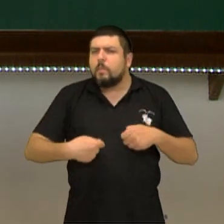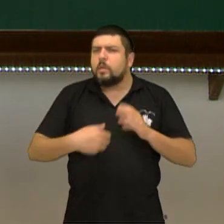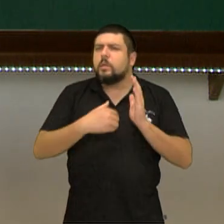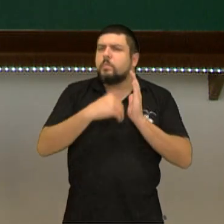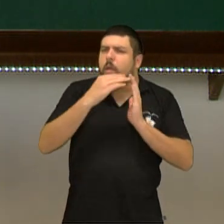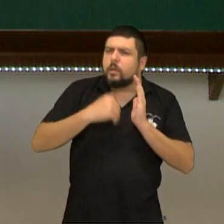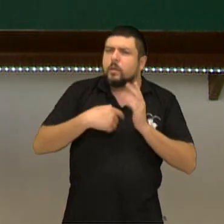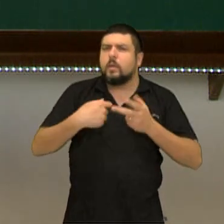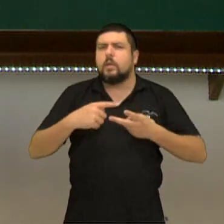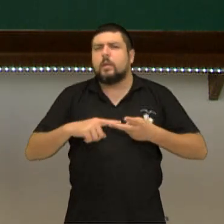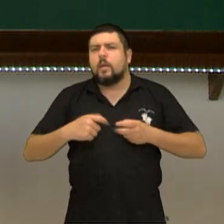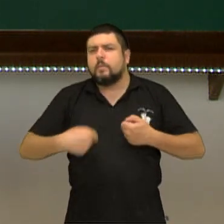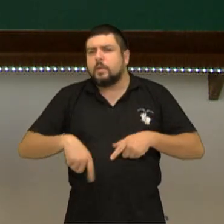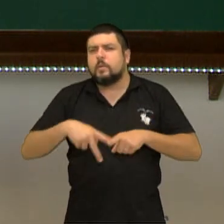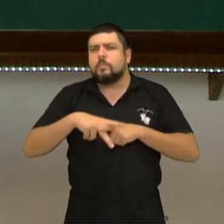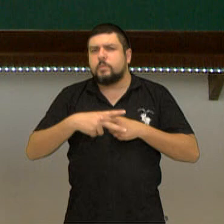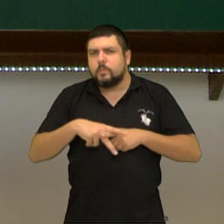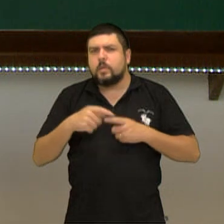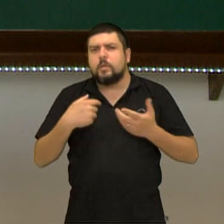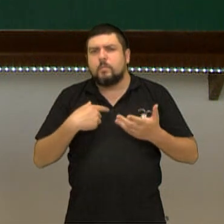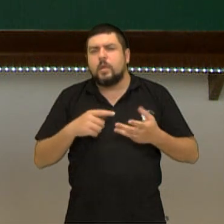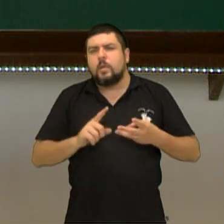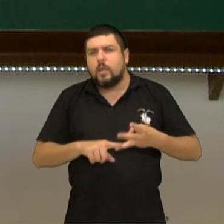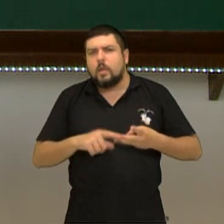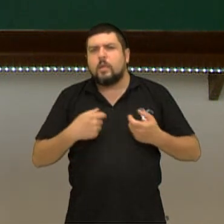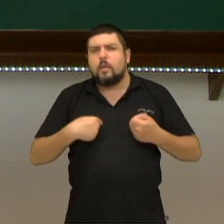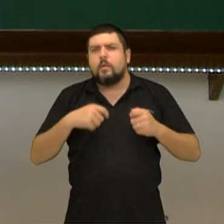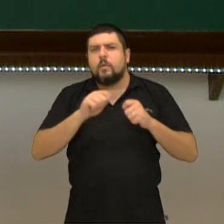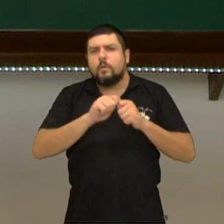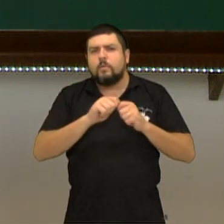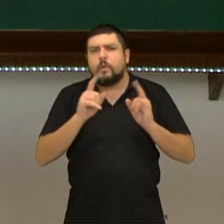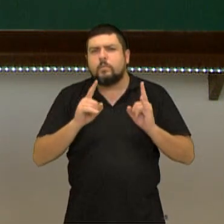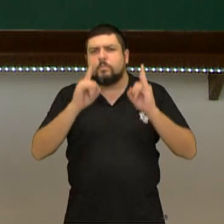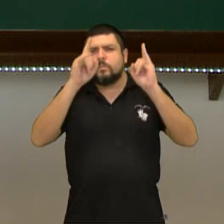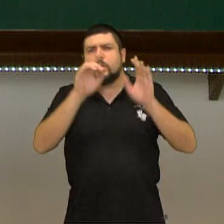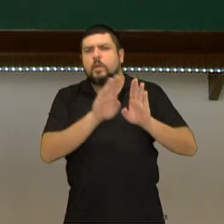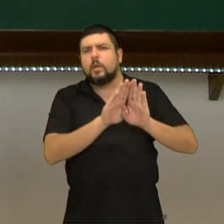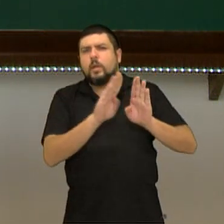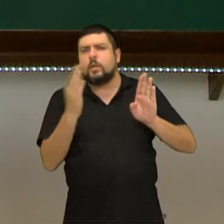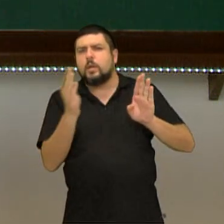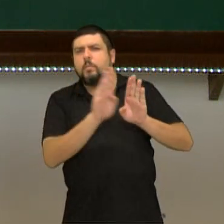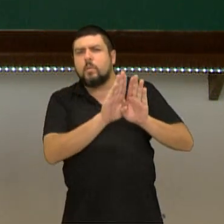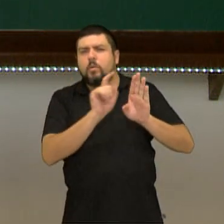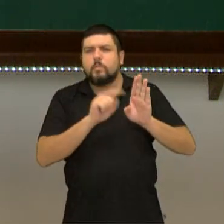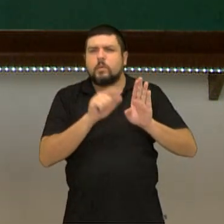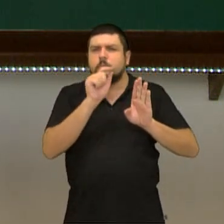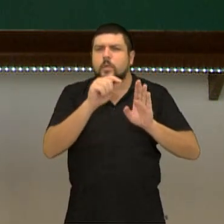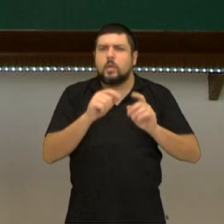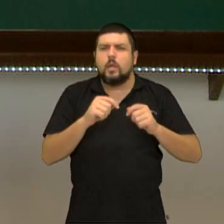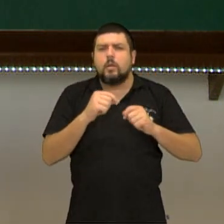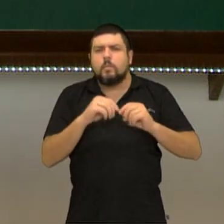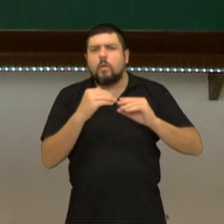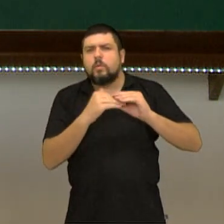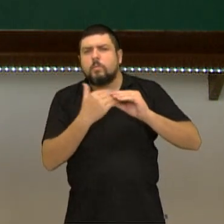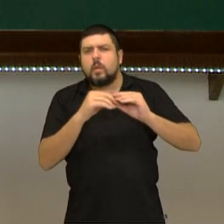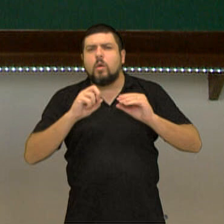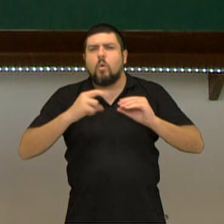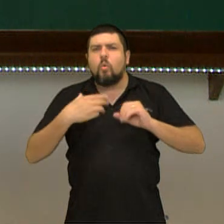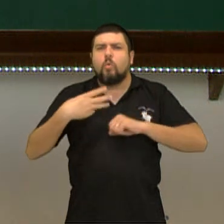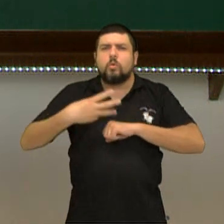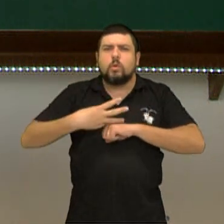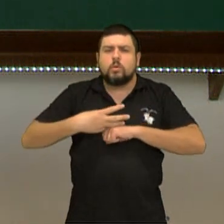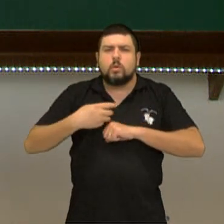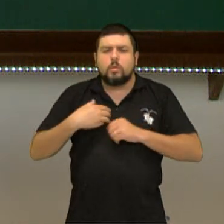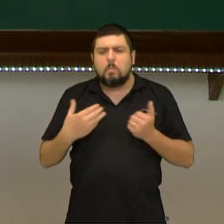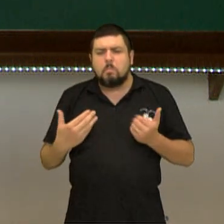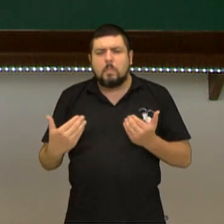ali na entrada dos apartamentos, nas portas ali, né? Se coloca por e-mail, por WhatsApp, de qualquer